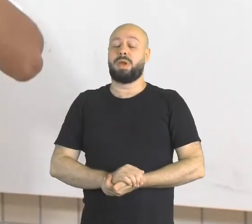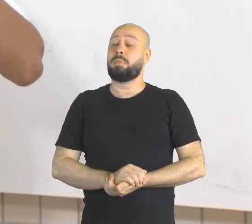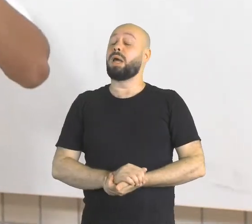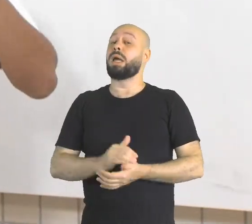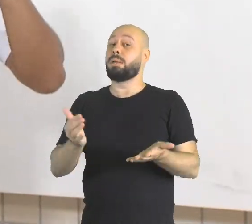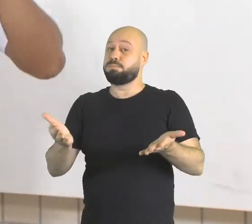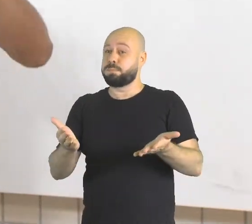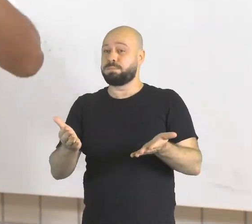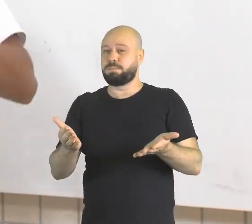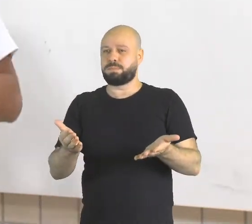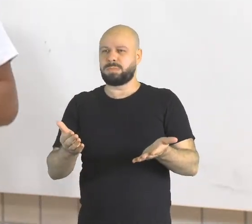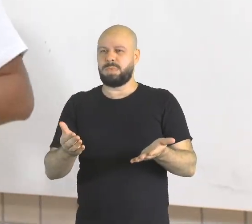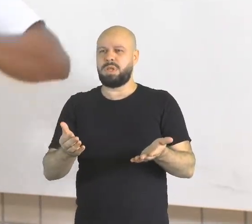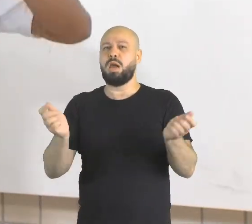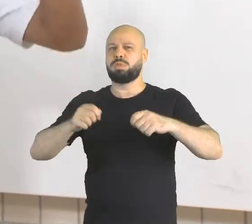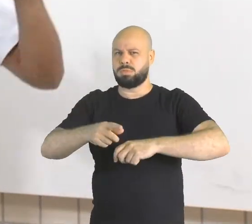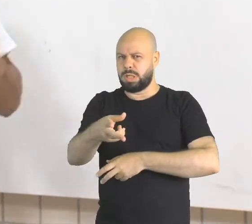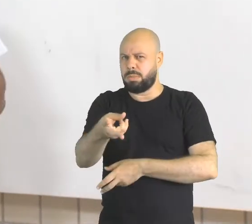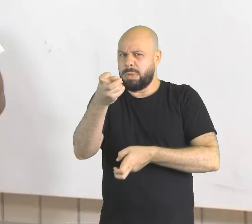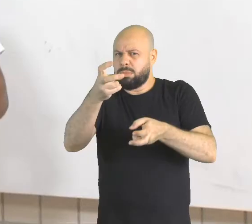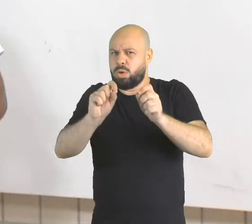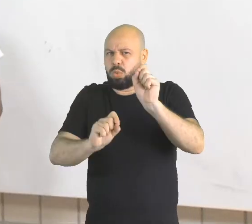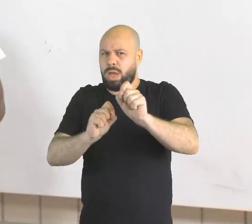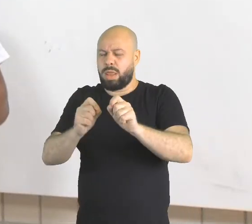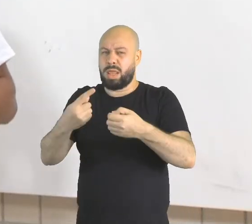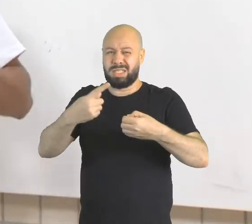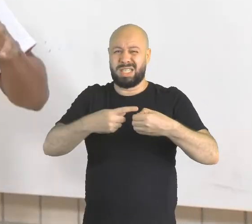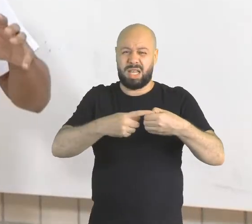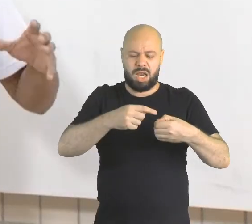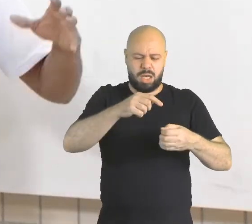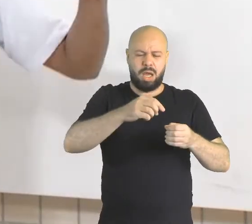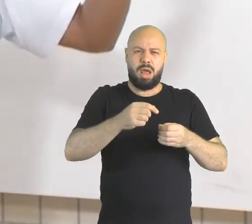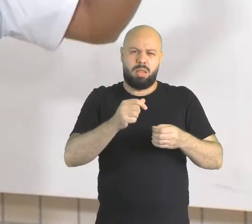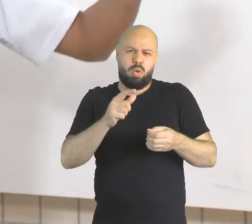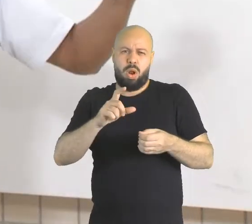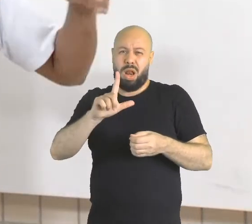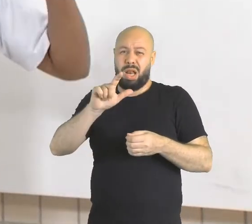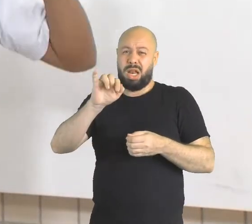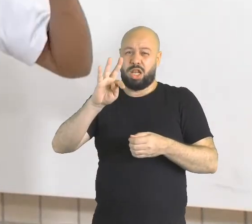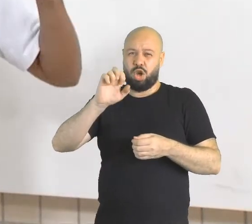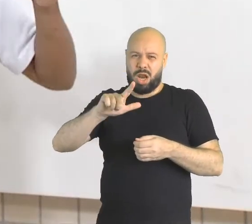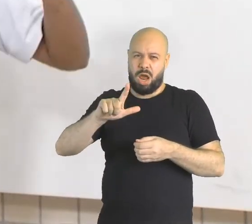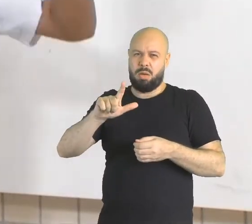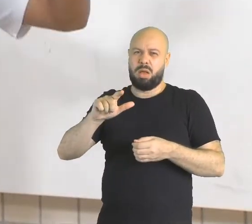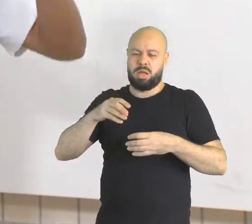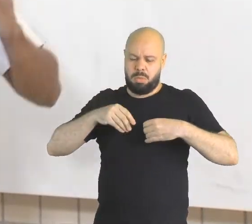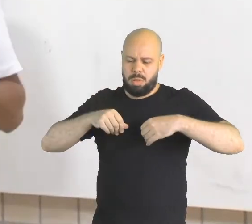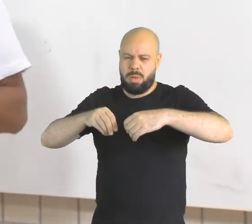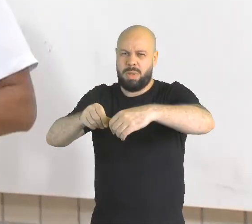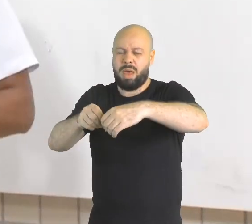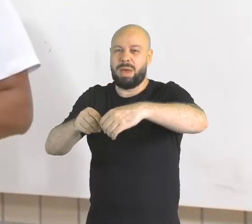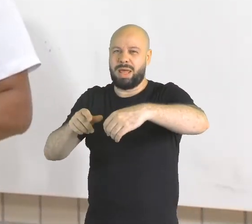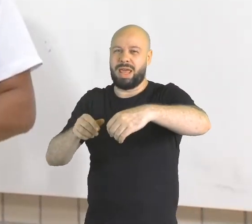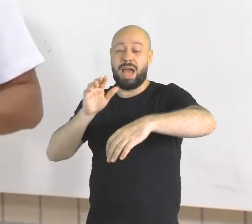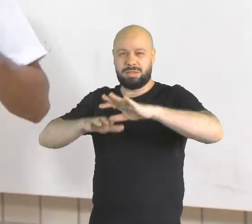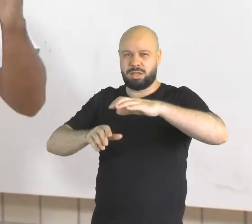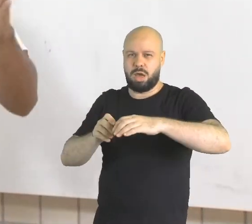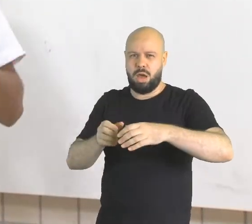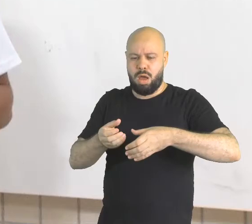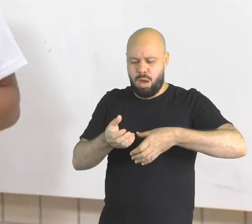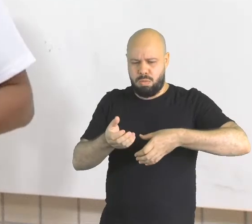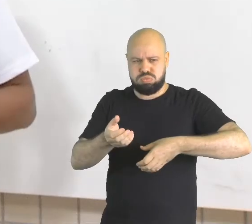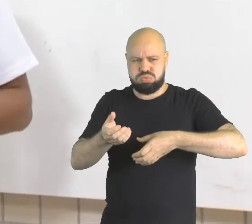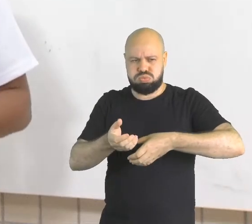né, se vocês notarem, algumas cidades do litoral, né, elas têm fortes, né, com canhões direcionados para o mar. Né? Isso é